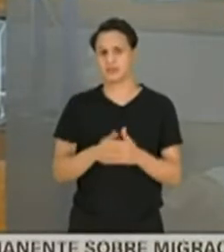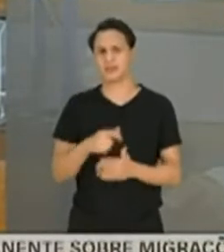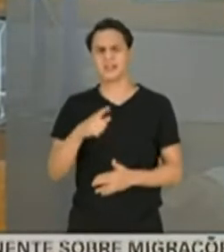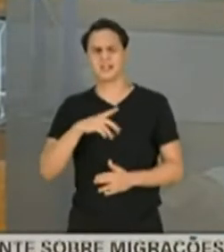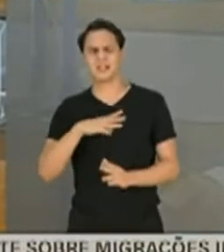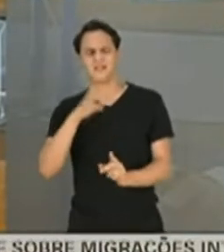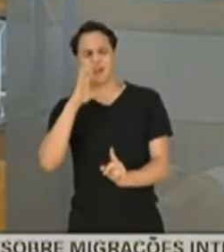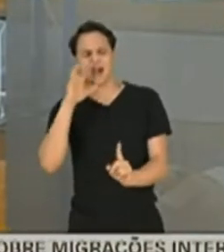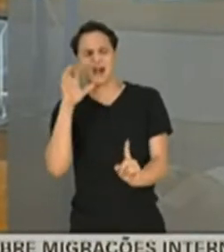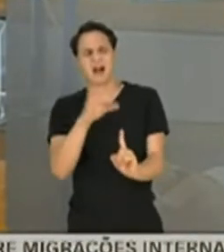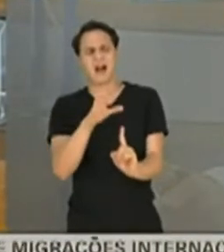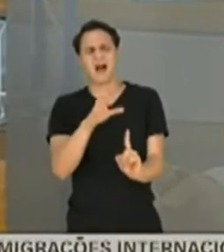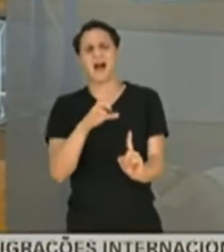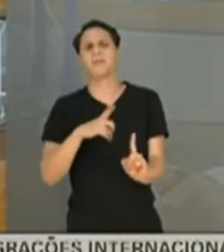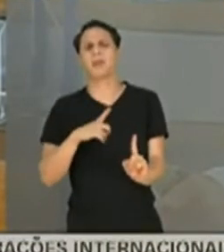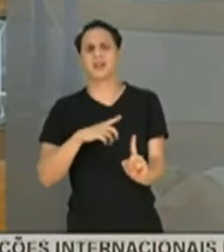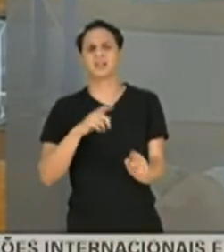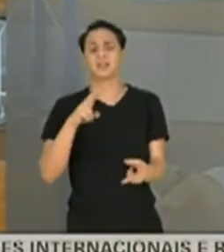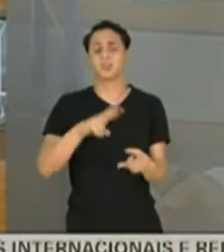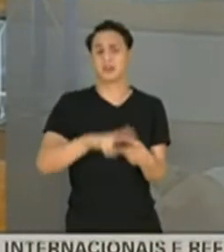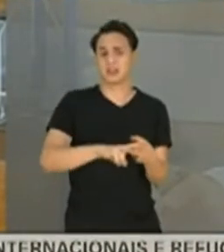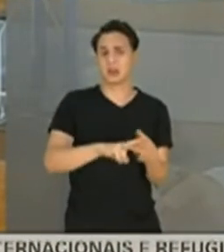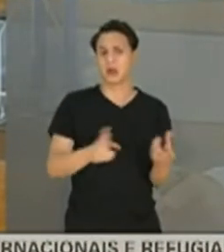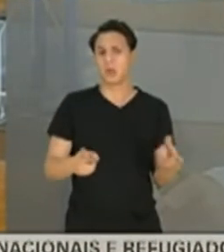ameaça de prisão,